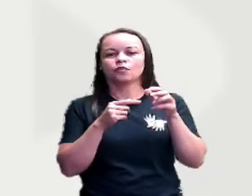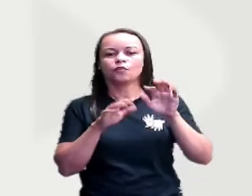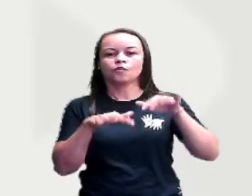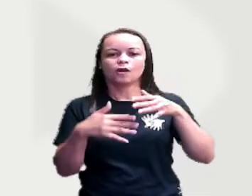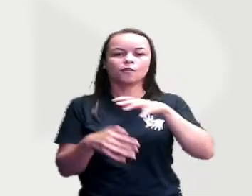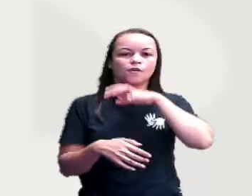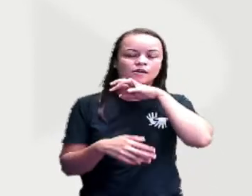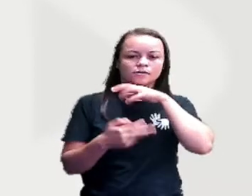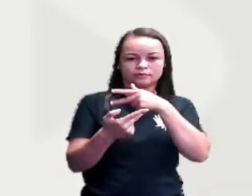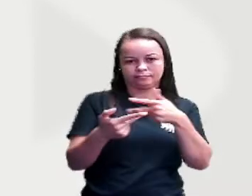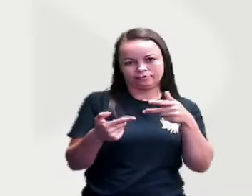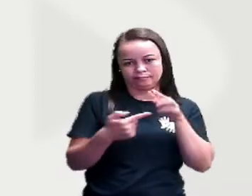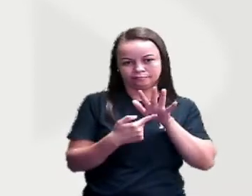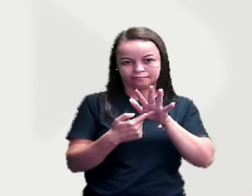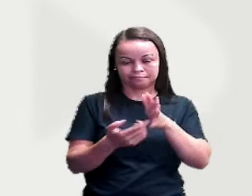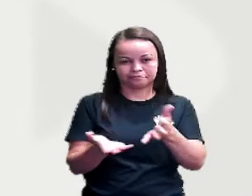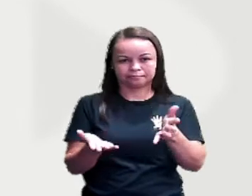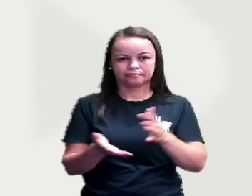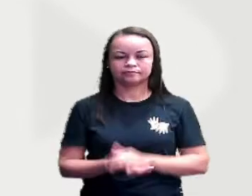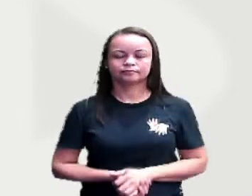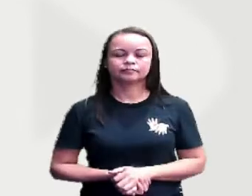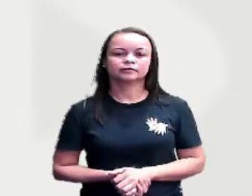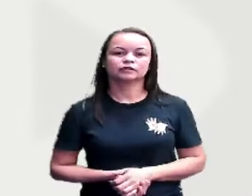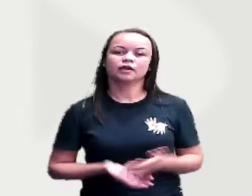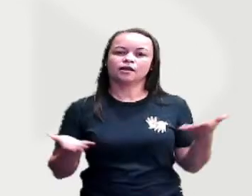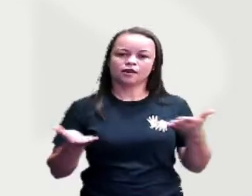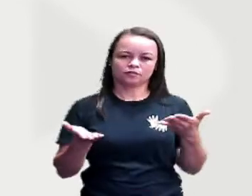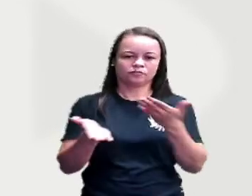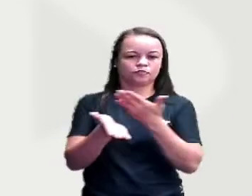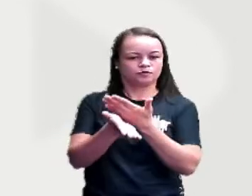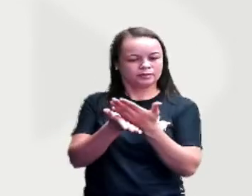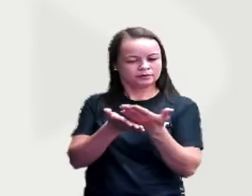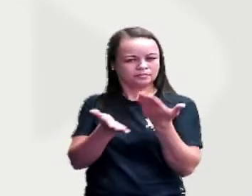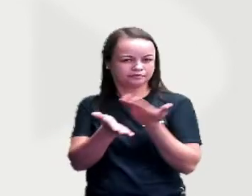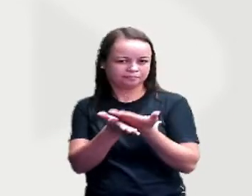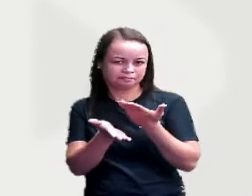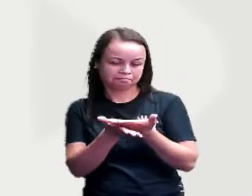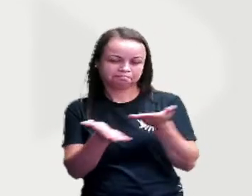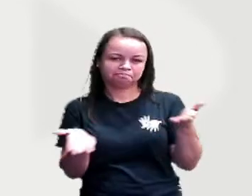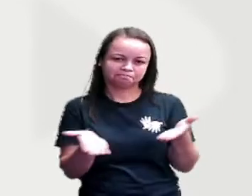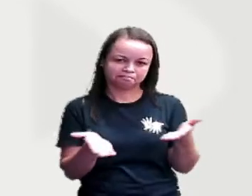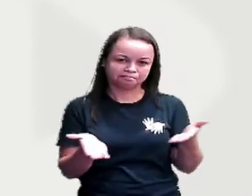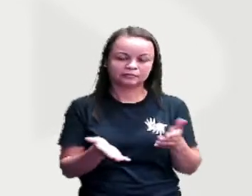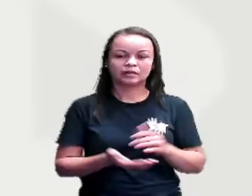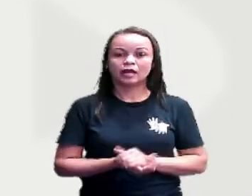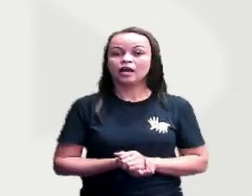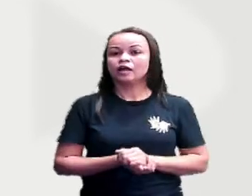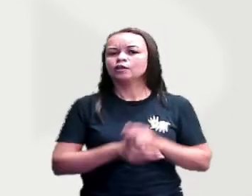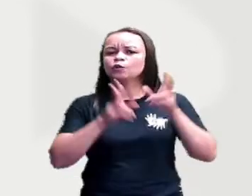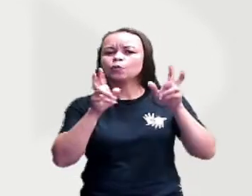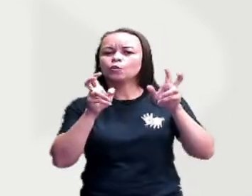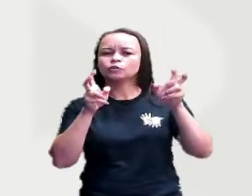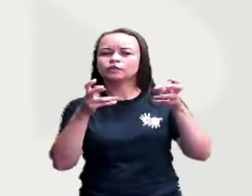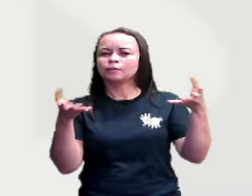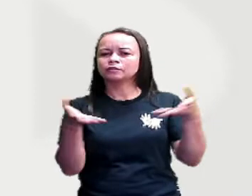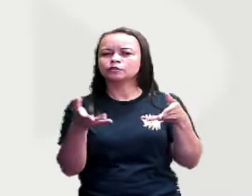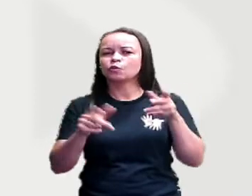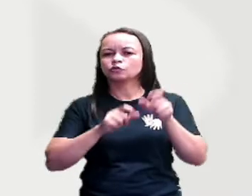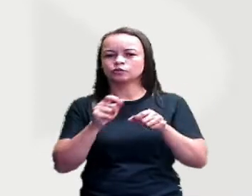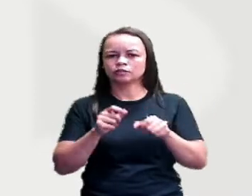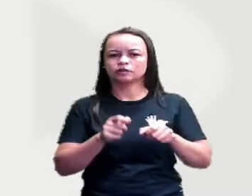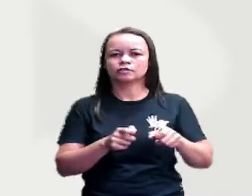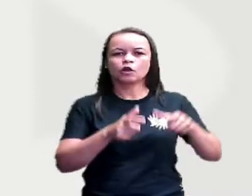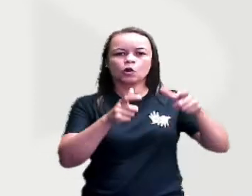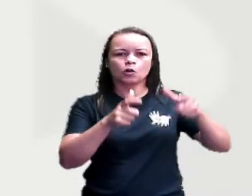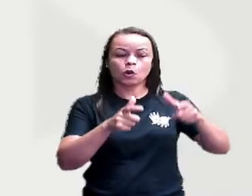Agora, nós vamos começar a nossa aula de hoje. E o nosso tema de hoje é